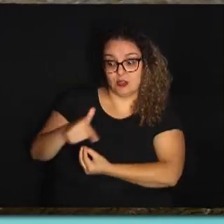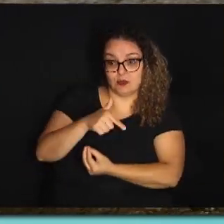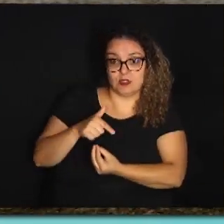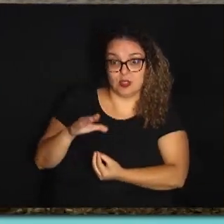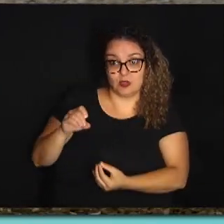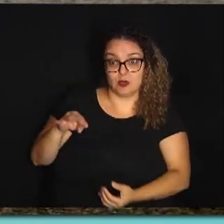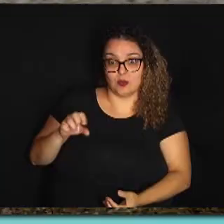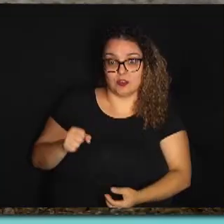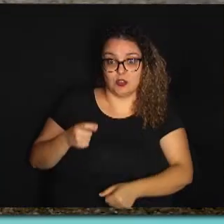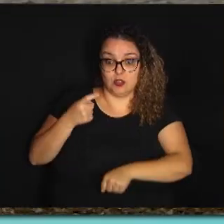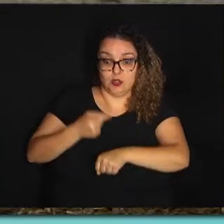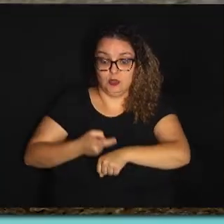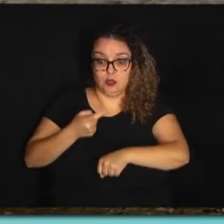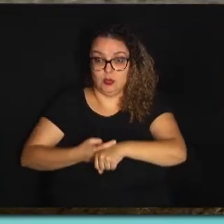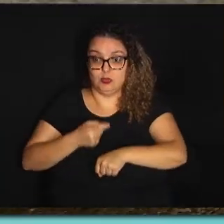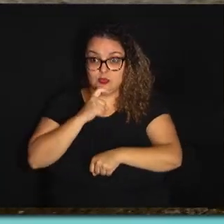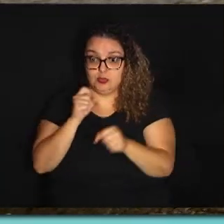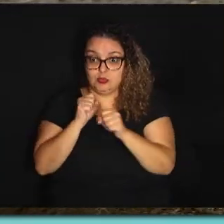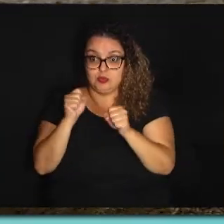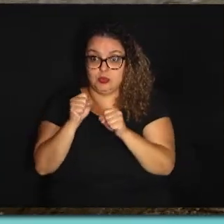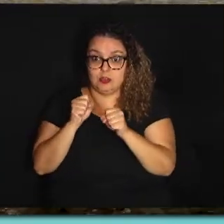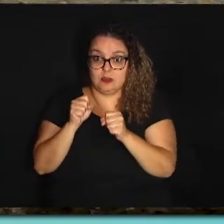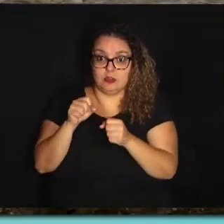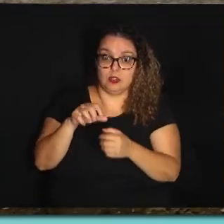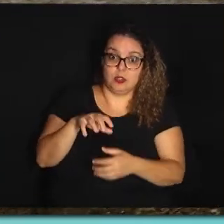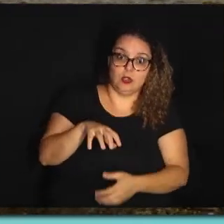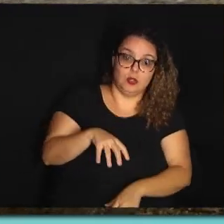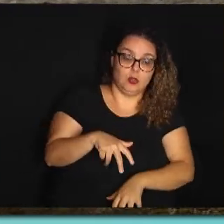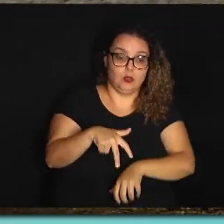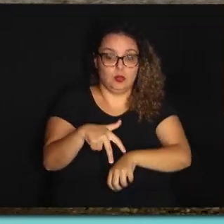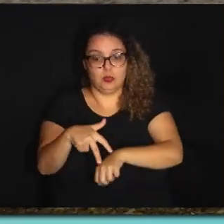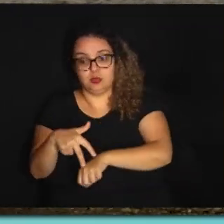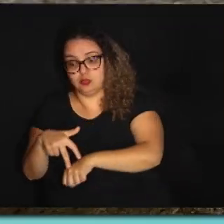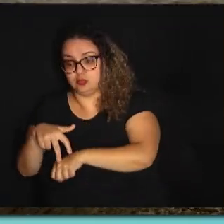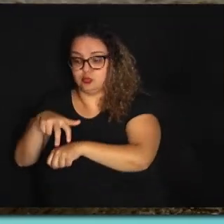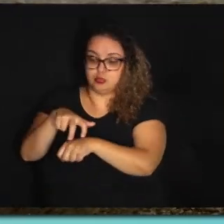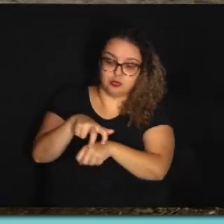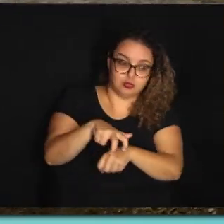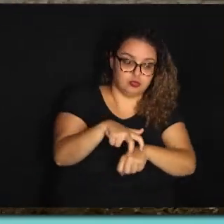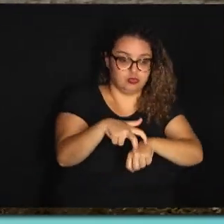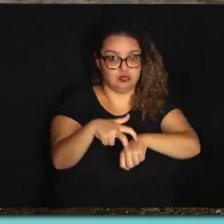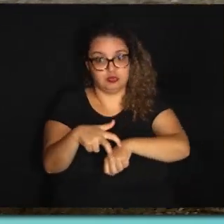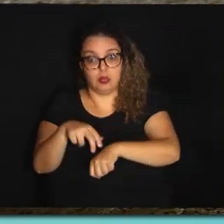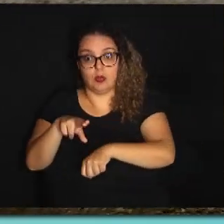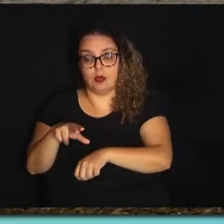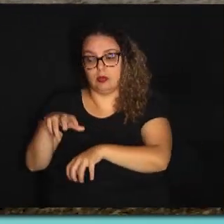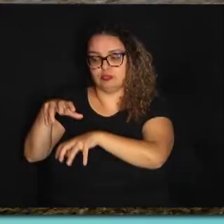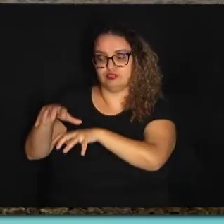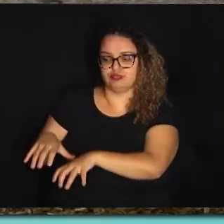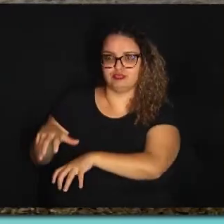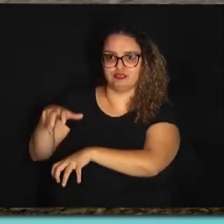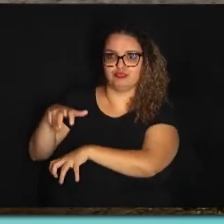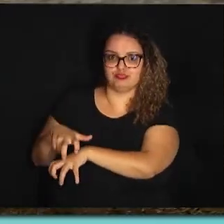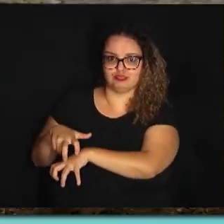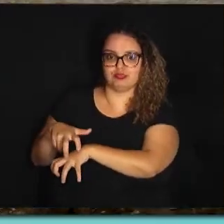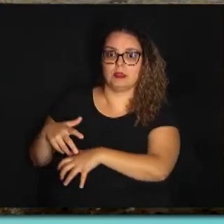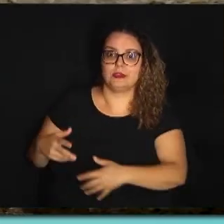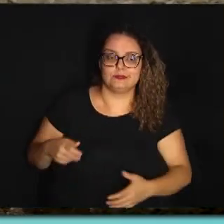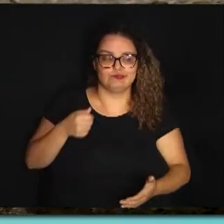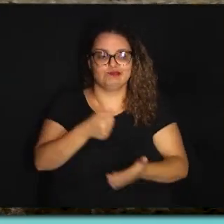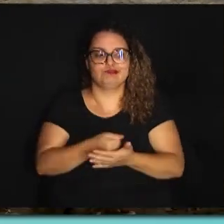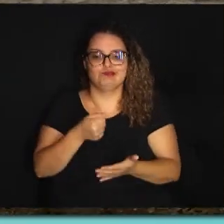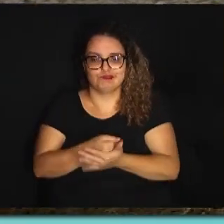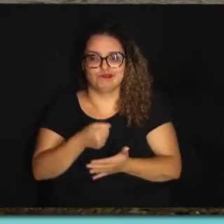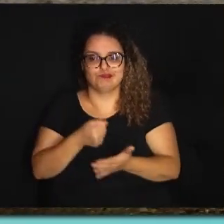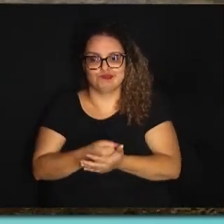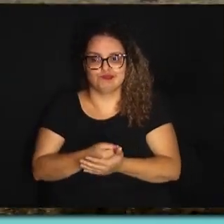animais permanecem em ilhas ou costas com gelo firme, à deriva, em fluxos de gelo ou ainda encalhados